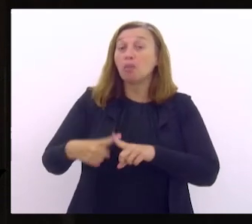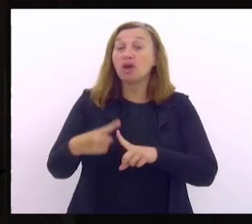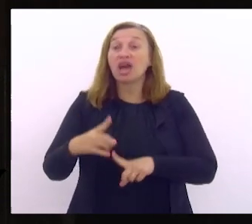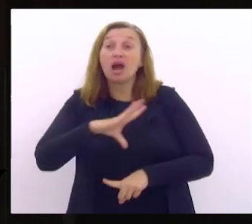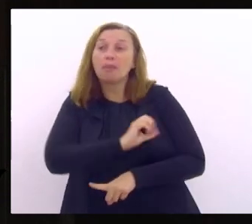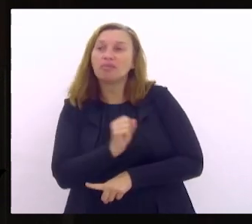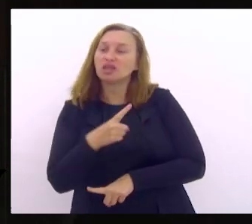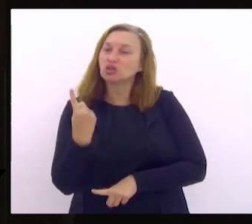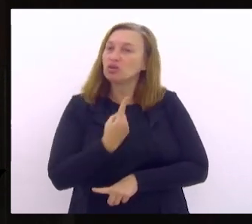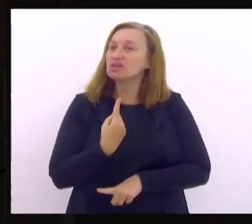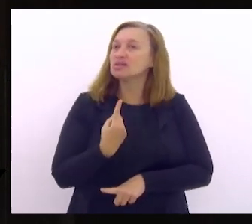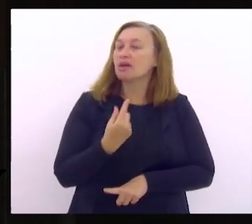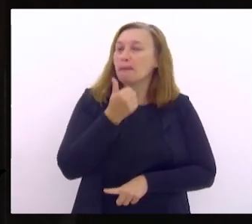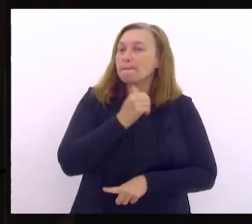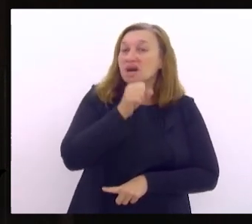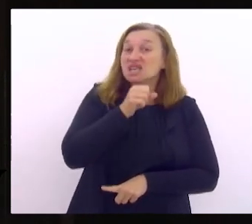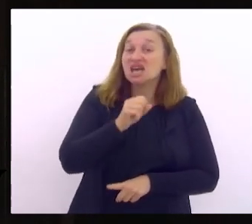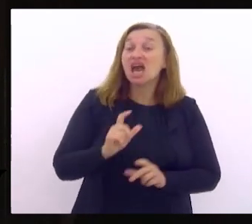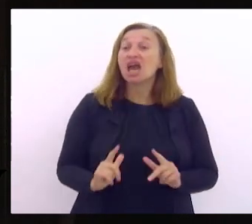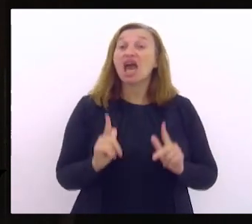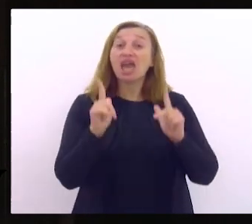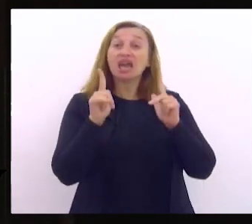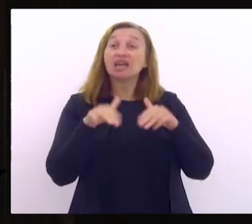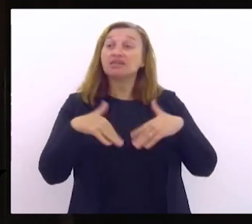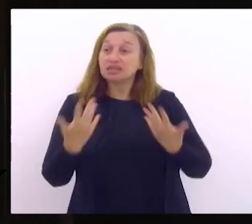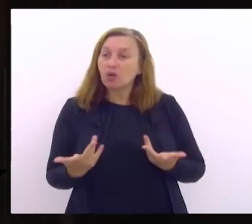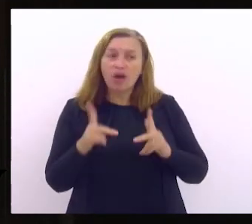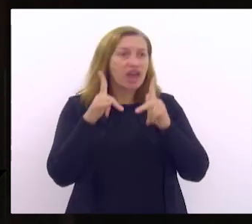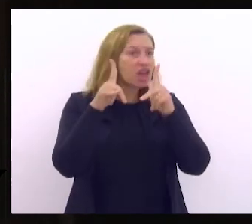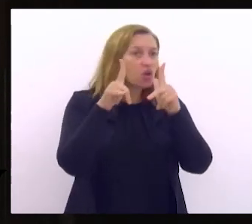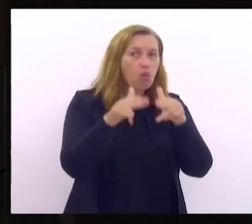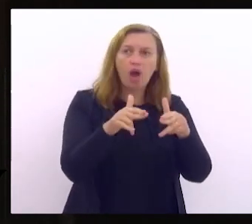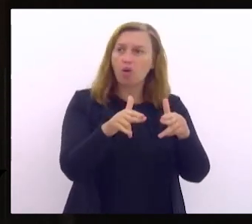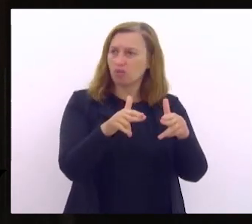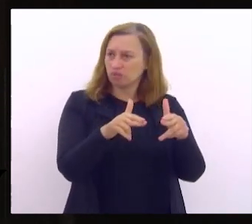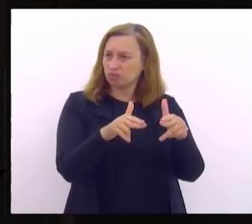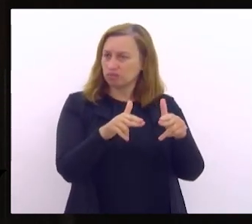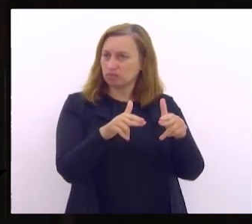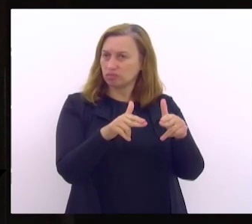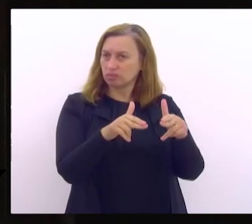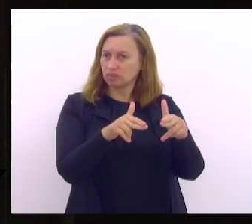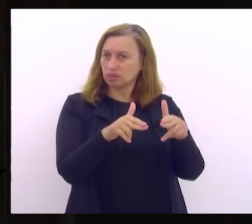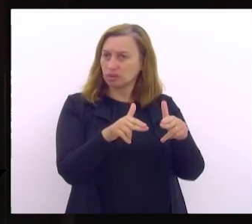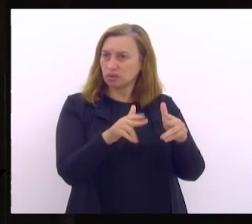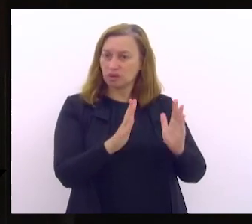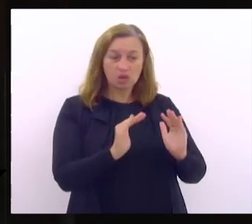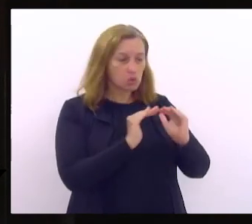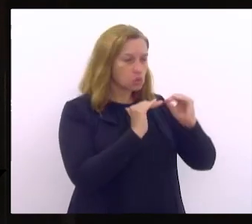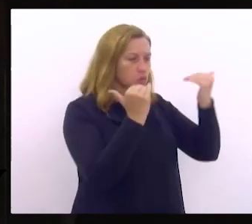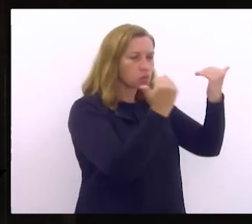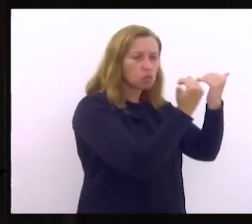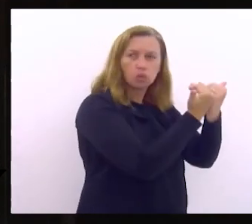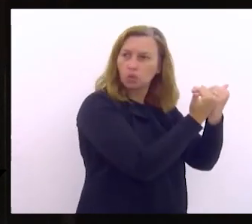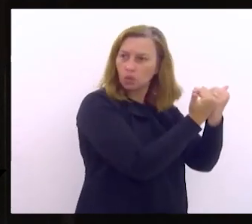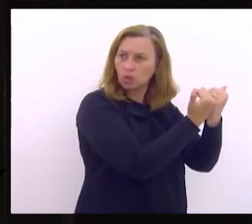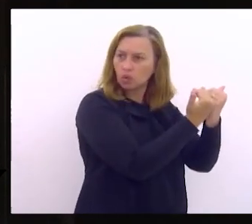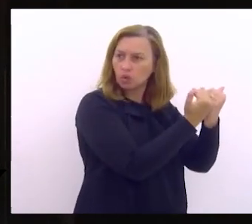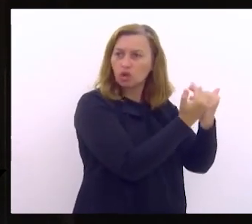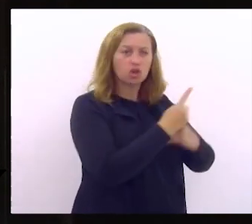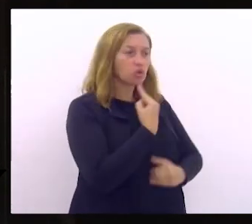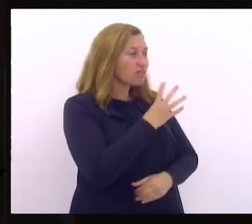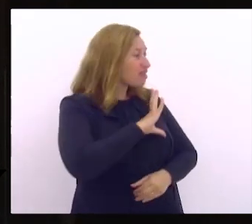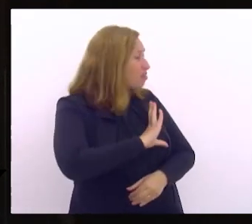de Barros é um sentimento de dentro para fora, é a nossa casa mata, porque já foi nos